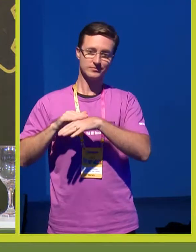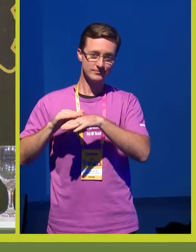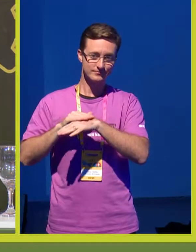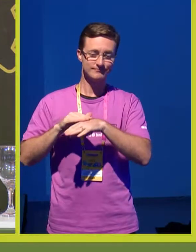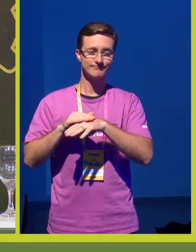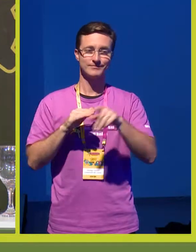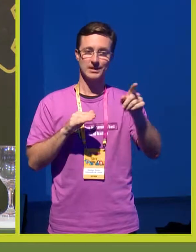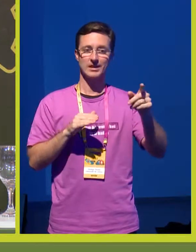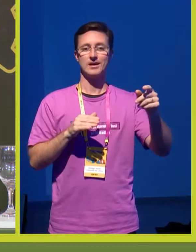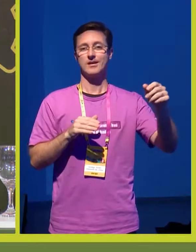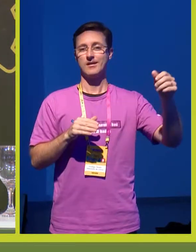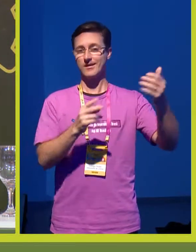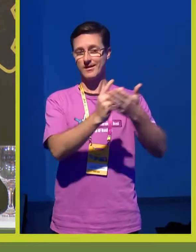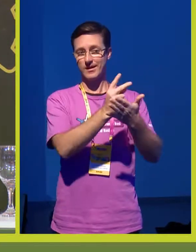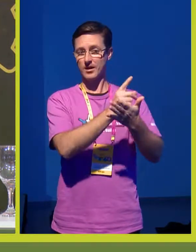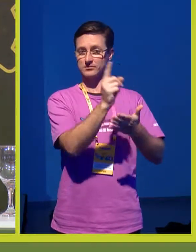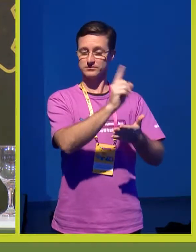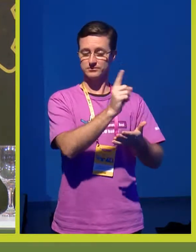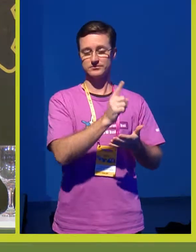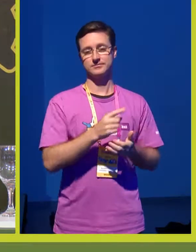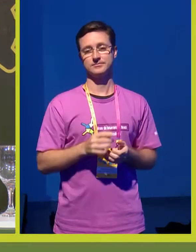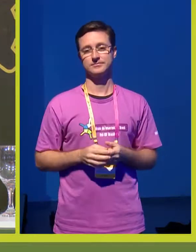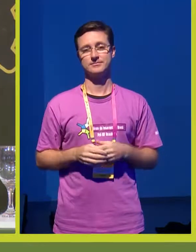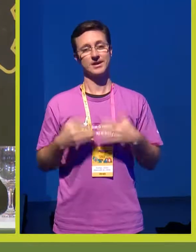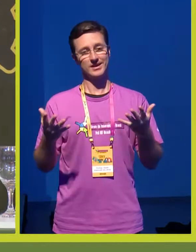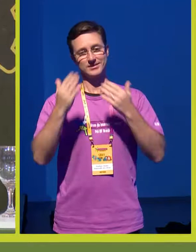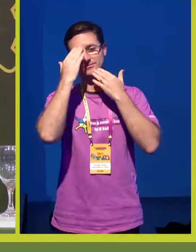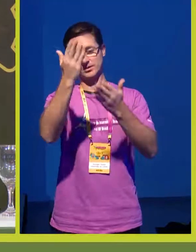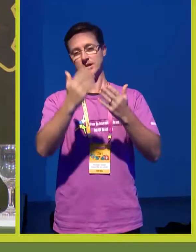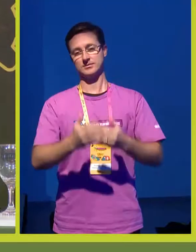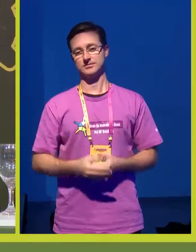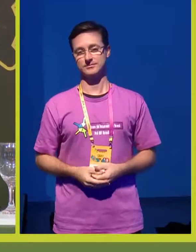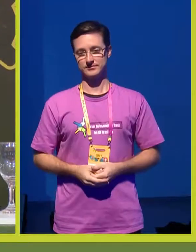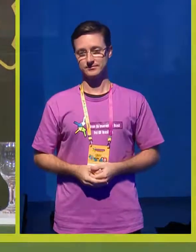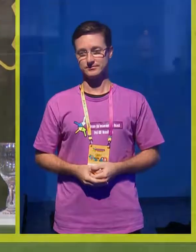que o veto não foi derrubado na LGPD. É isso, obrigada.